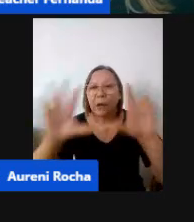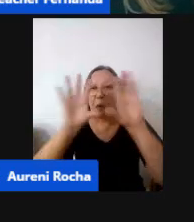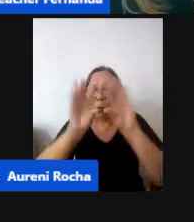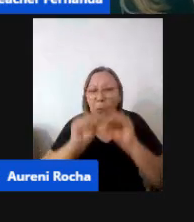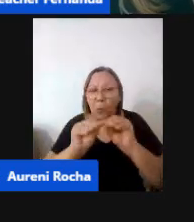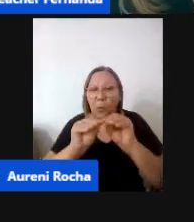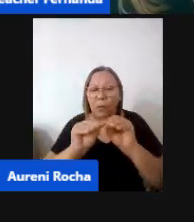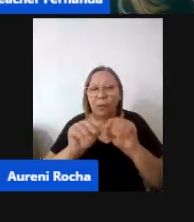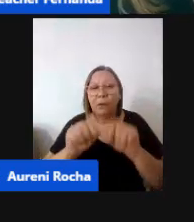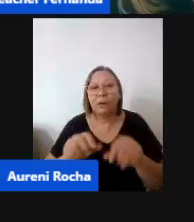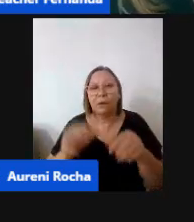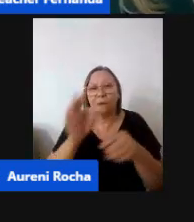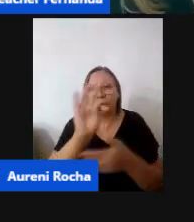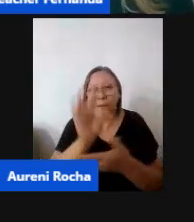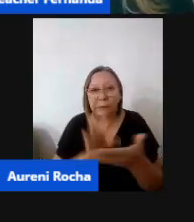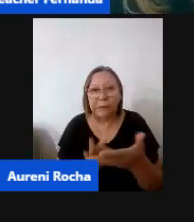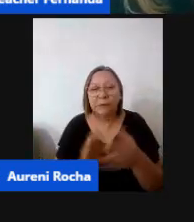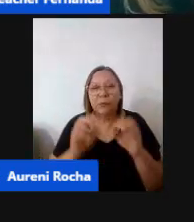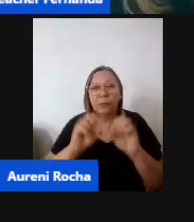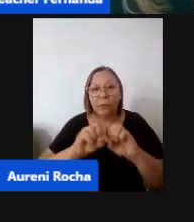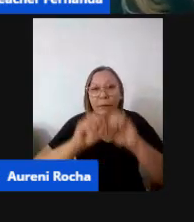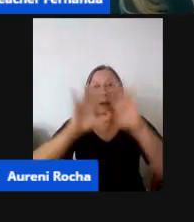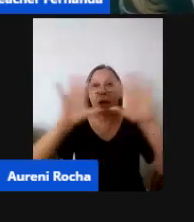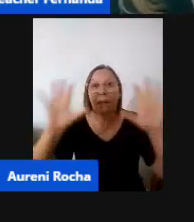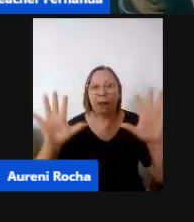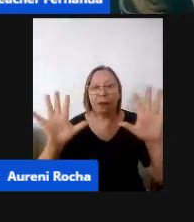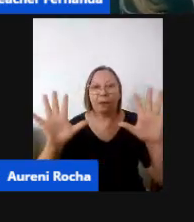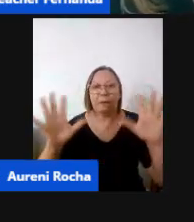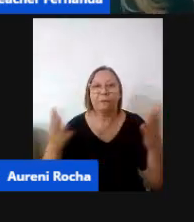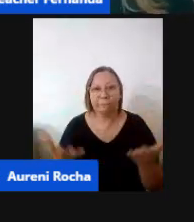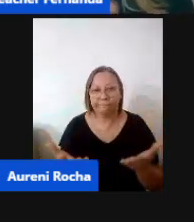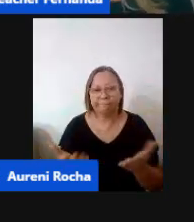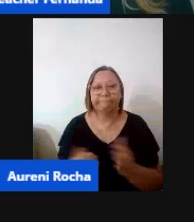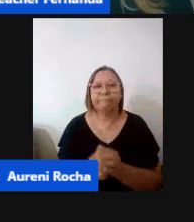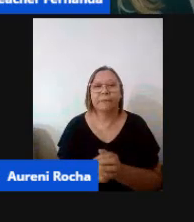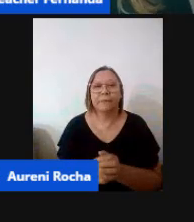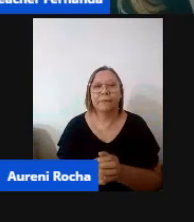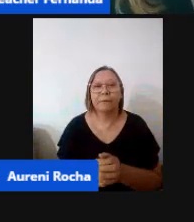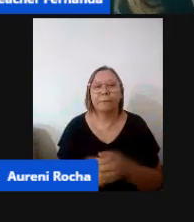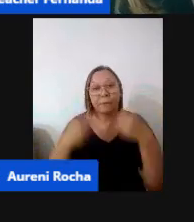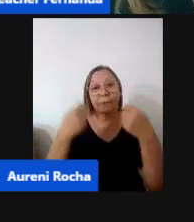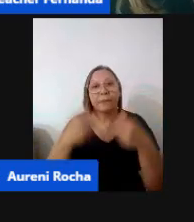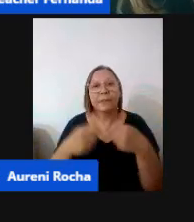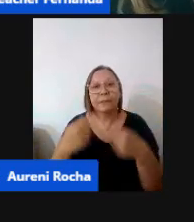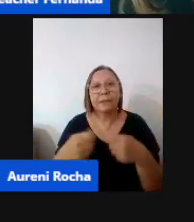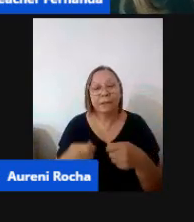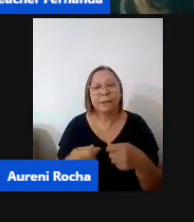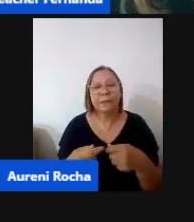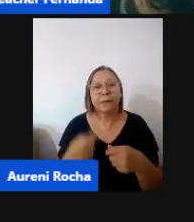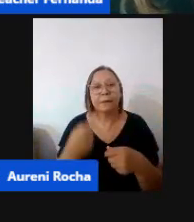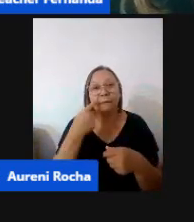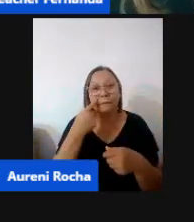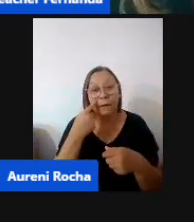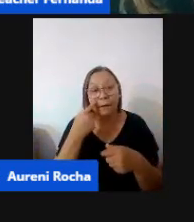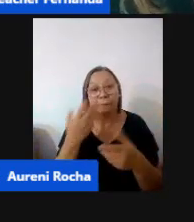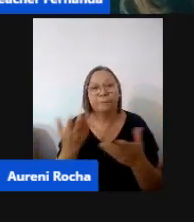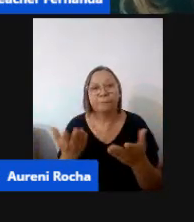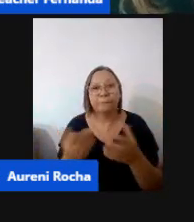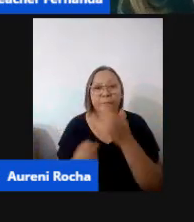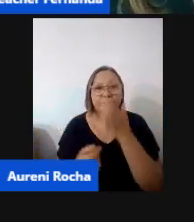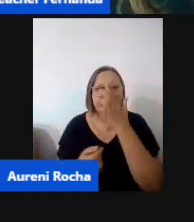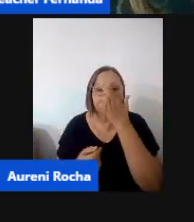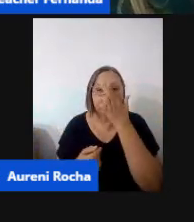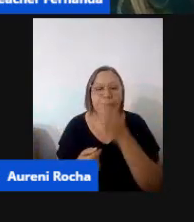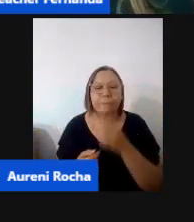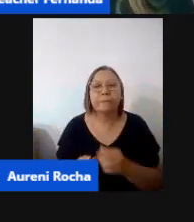visse essa apresentação, será que ela te chamaria atenção? Então, tem aí uma frase, né, embaixo, mas